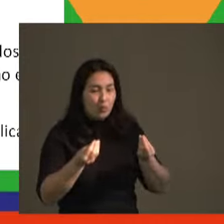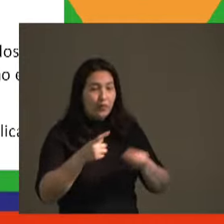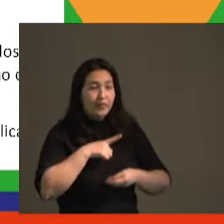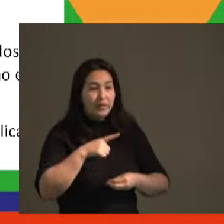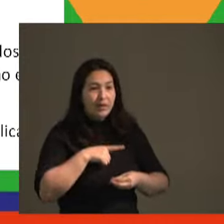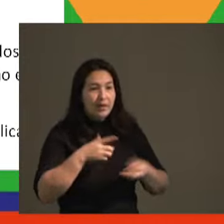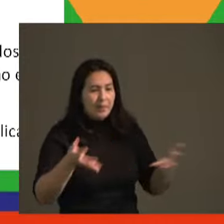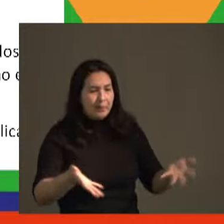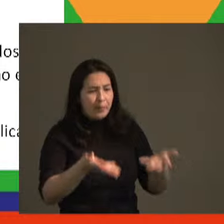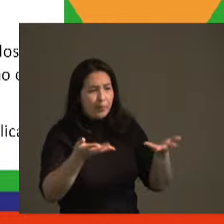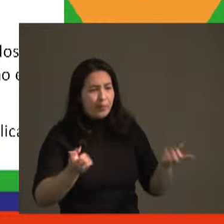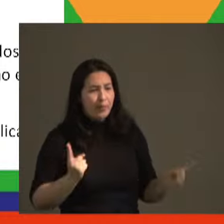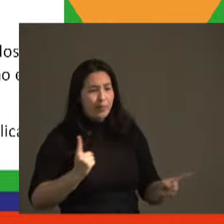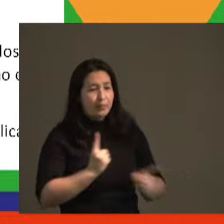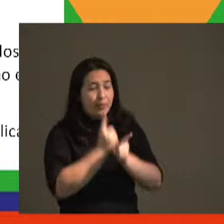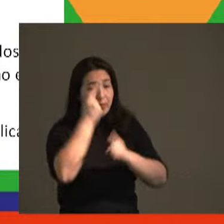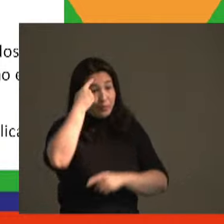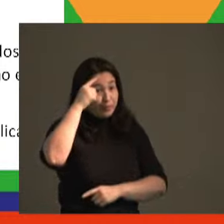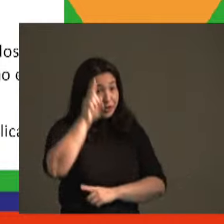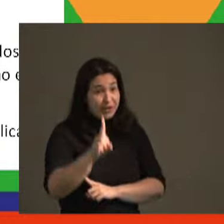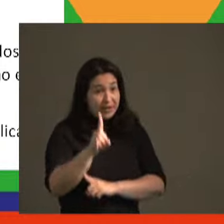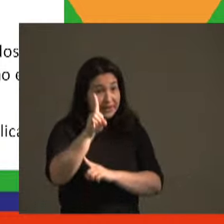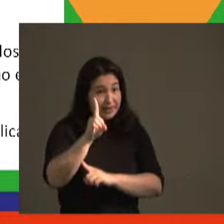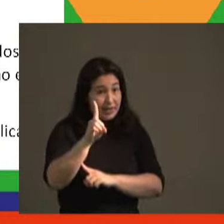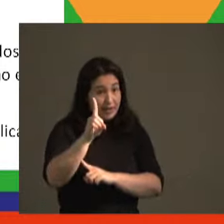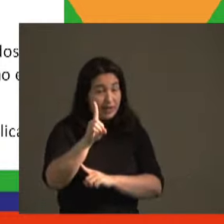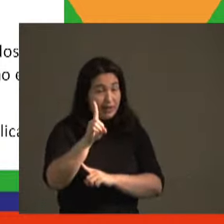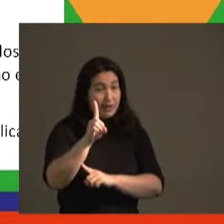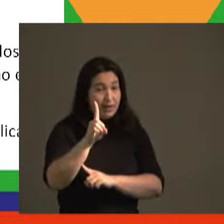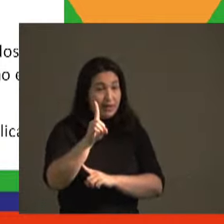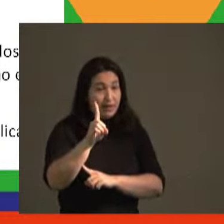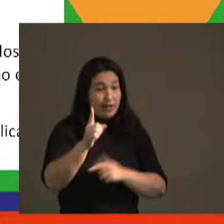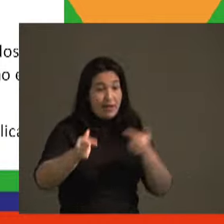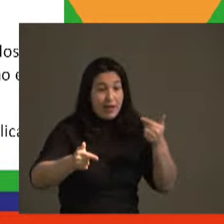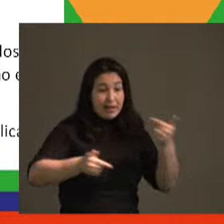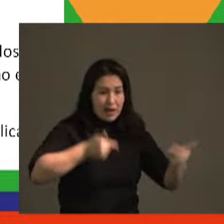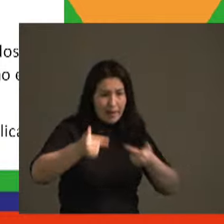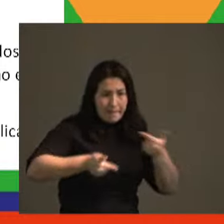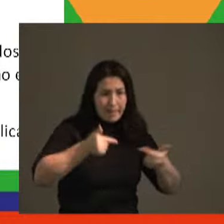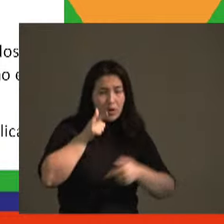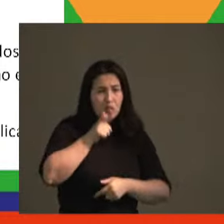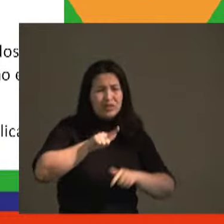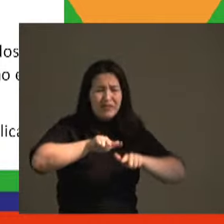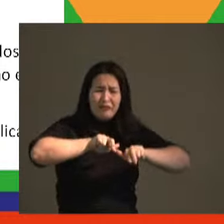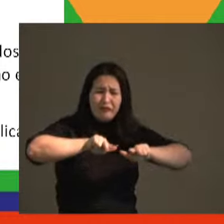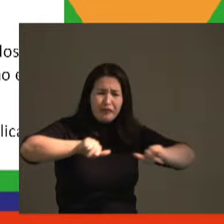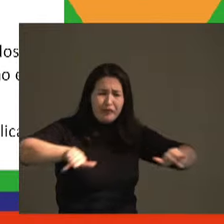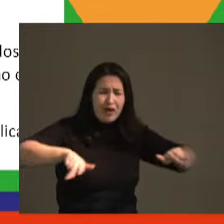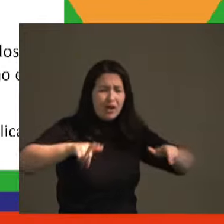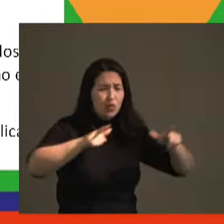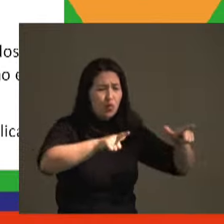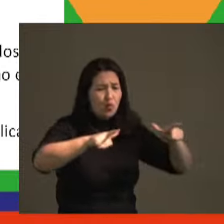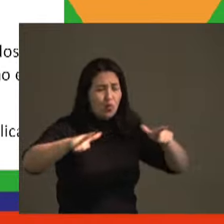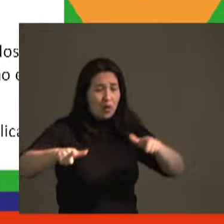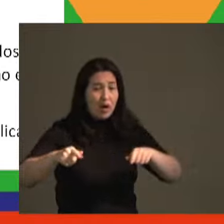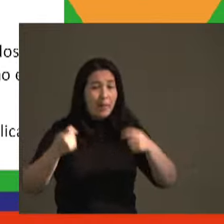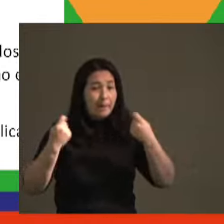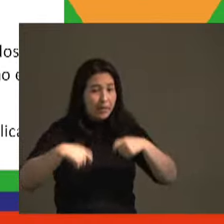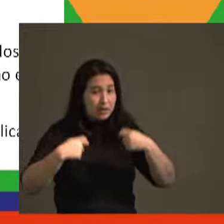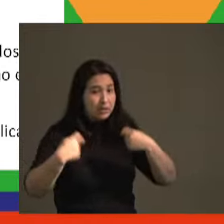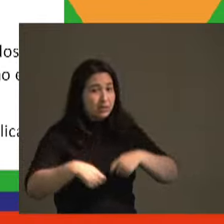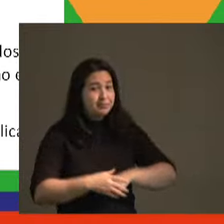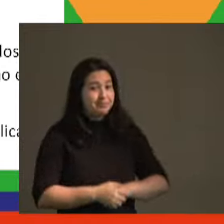mutirões do dia D, do emprego, tá? São diversos mutirões, para mim estava aí nessa lista, não está, né? Mas que